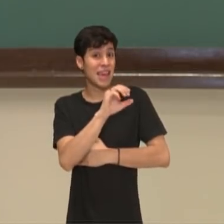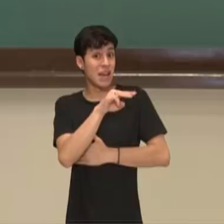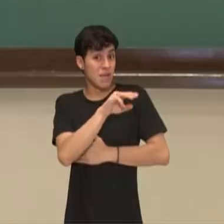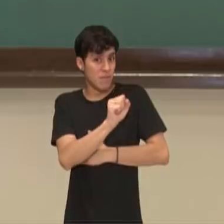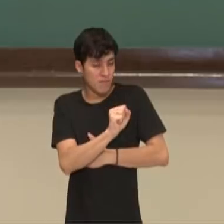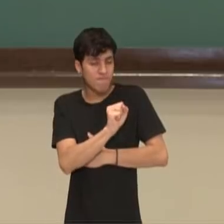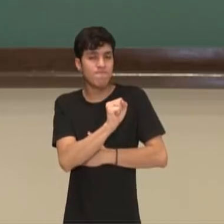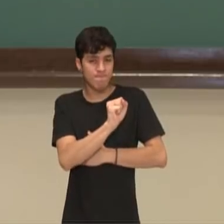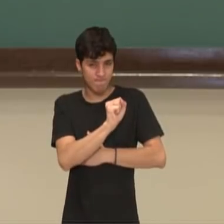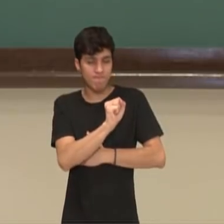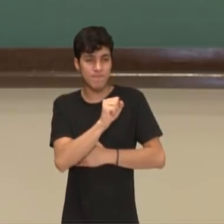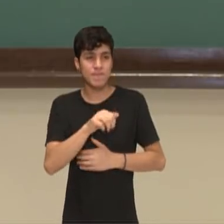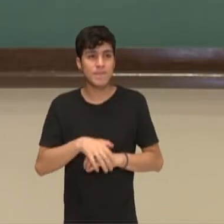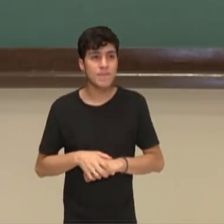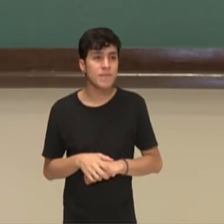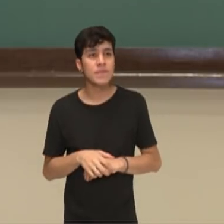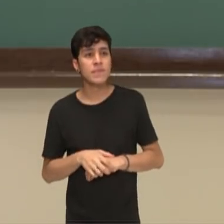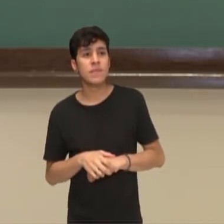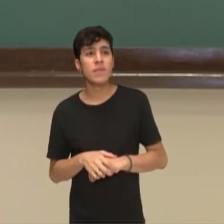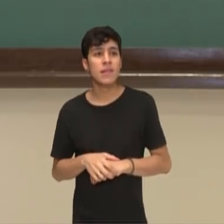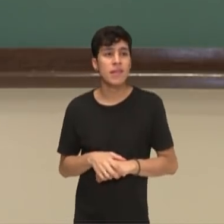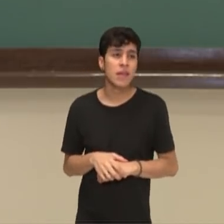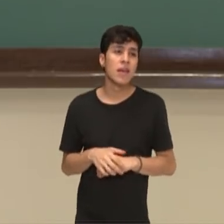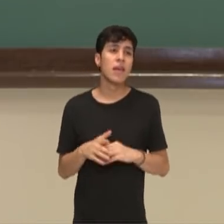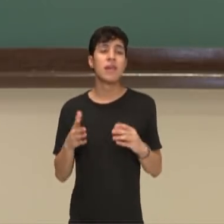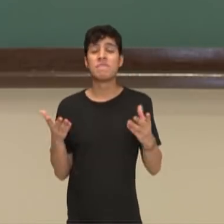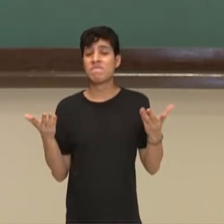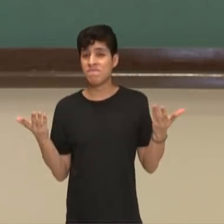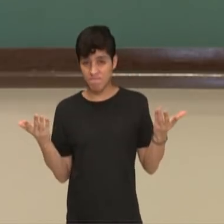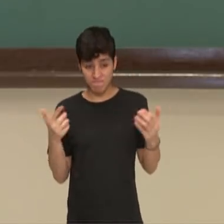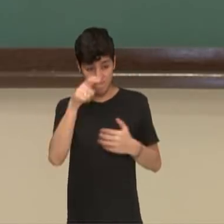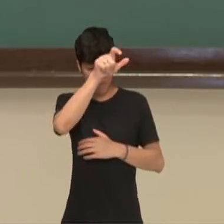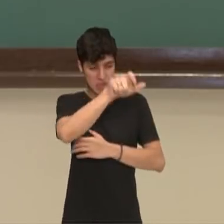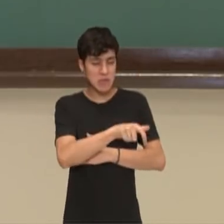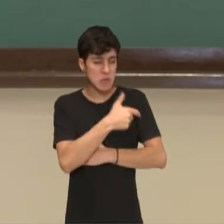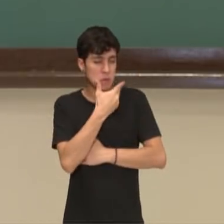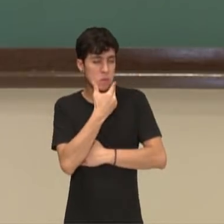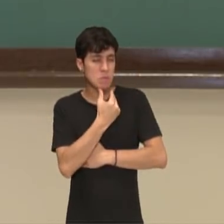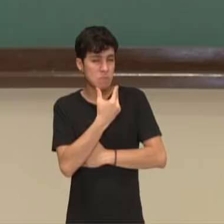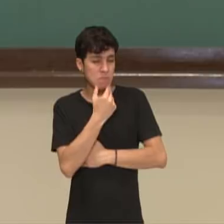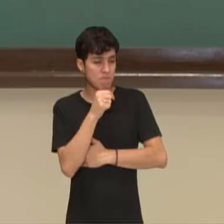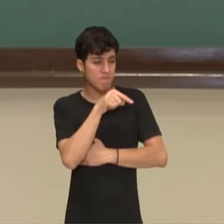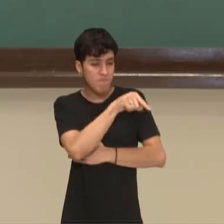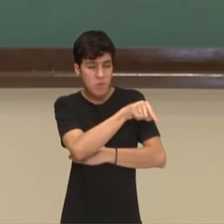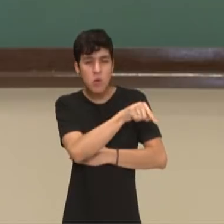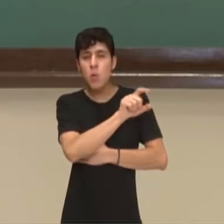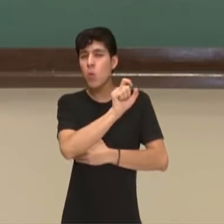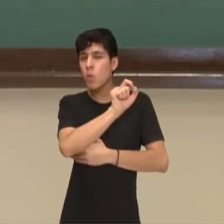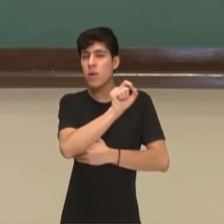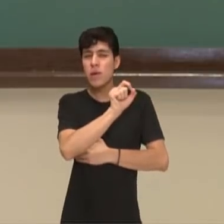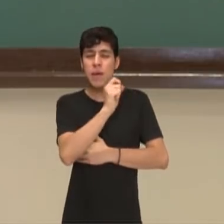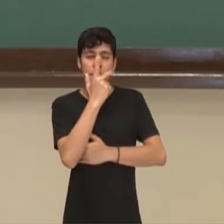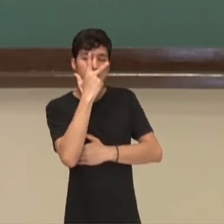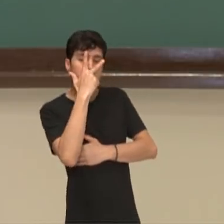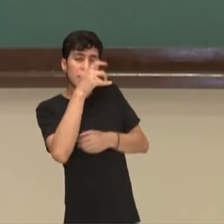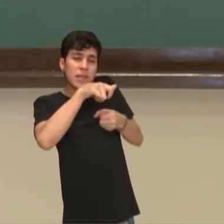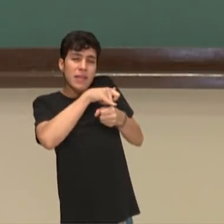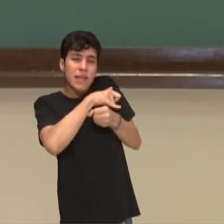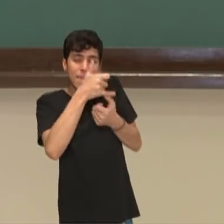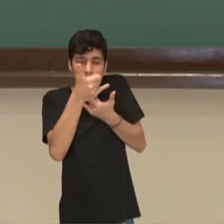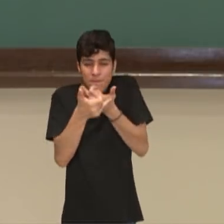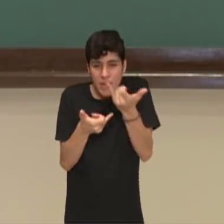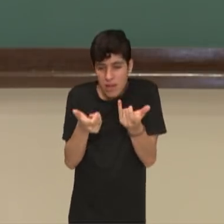me desculpa, Haroldo de Campos, tá? Então, esse senhor, ele trabalhava com a brincadeira das